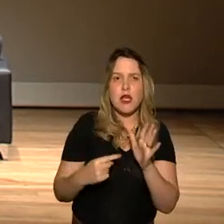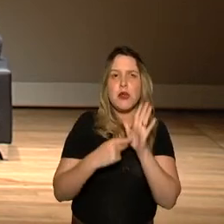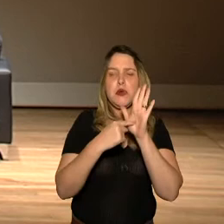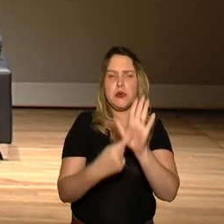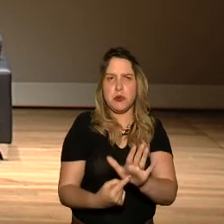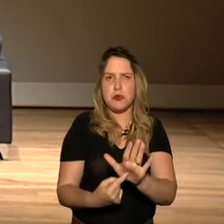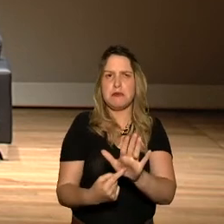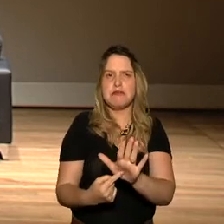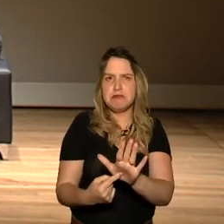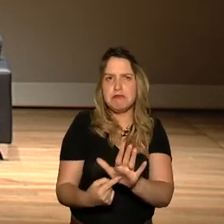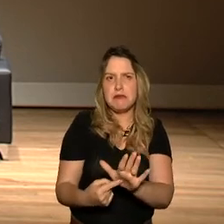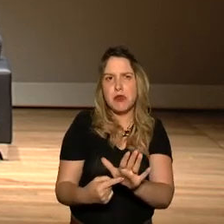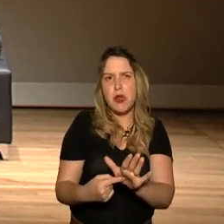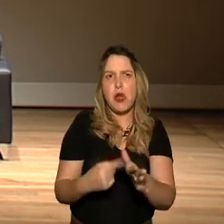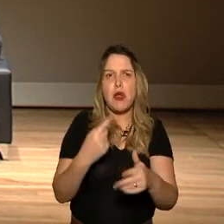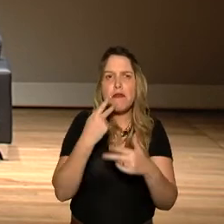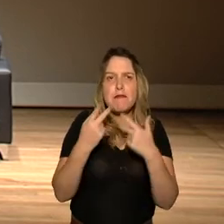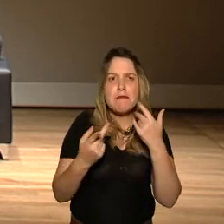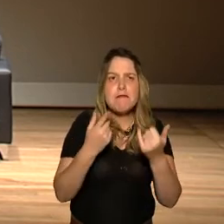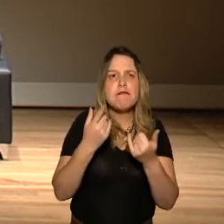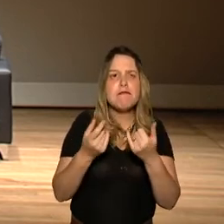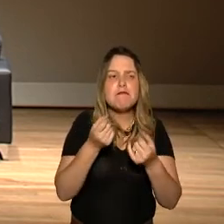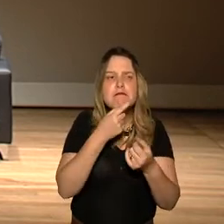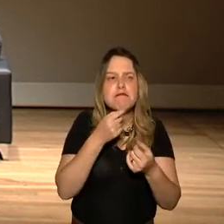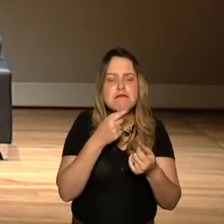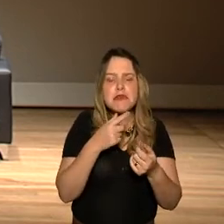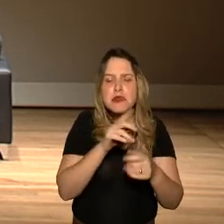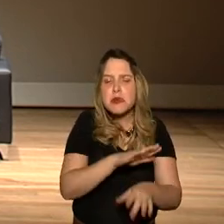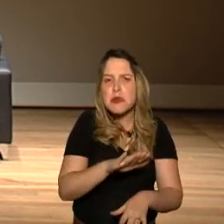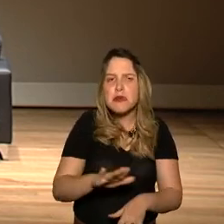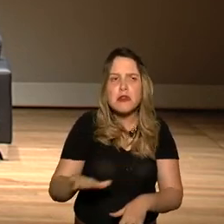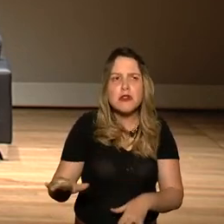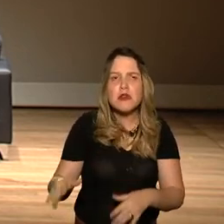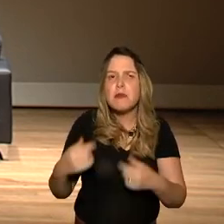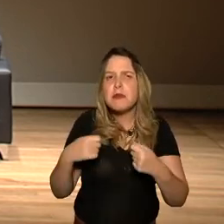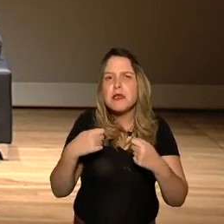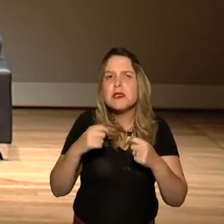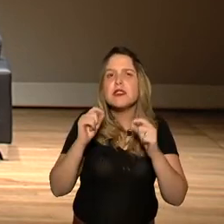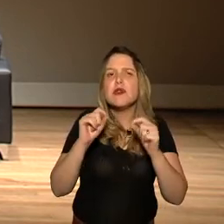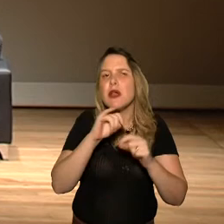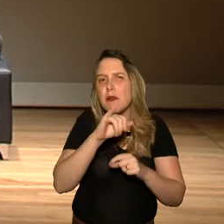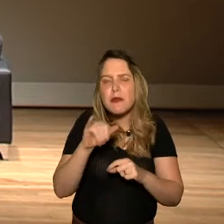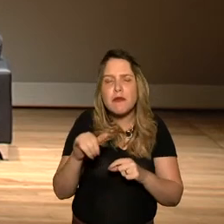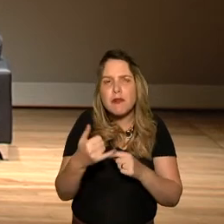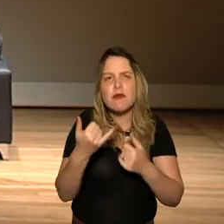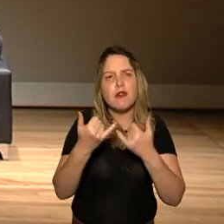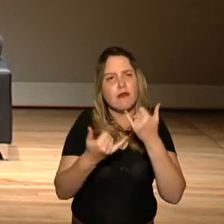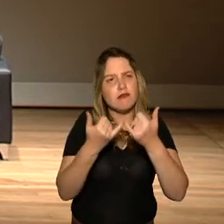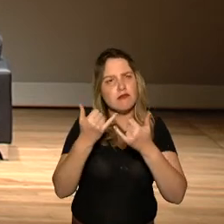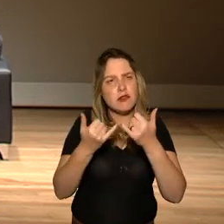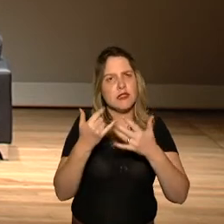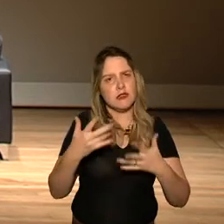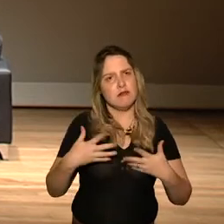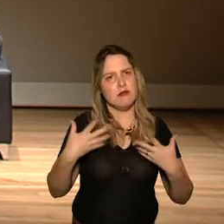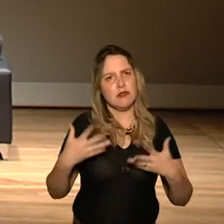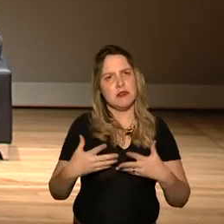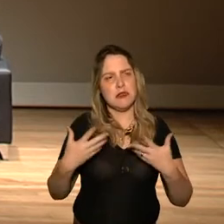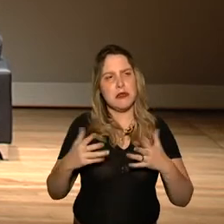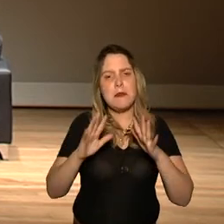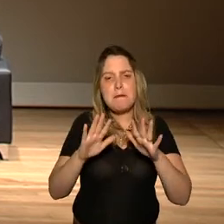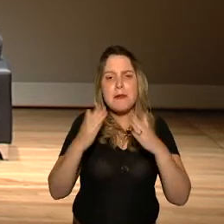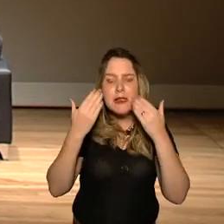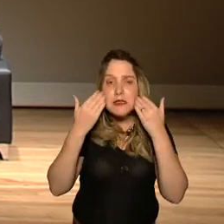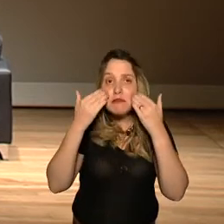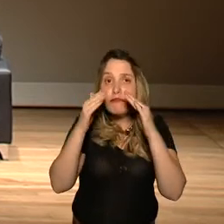tem que ser divertido porque eu trabalho com crianças eles precisam desse momento né mas eu também tenho que trazer uma